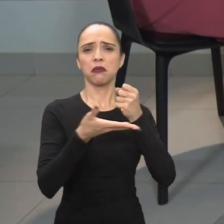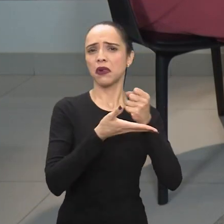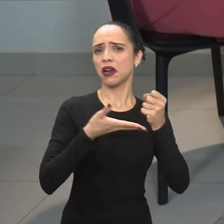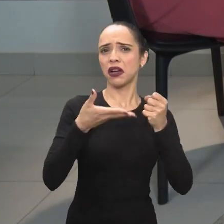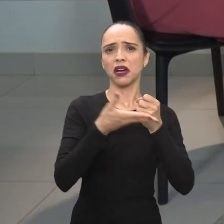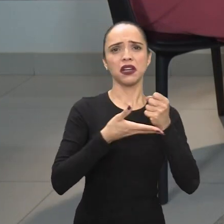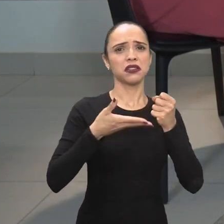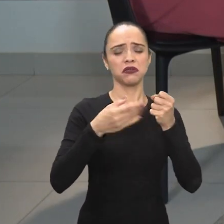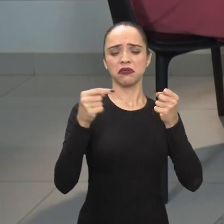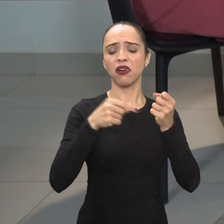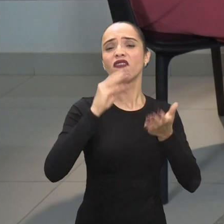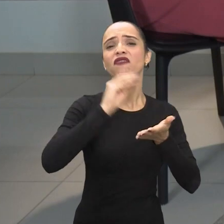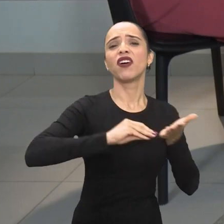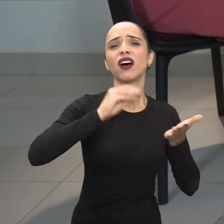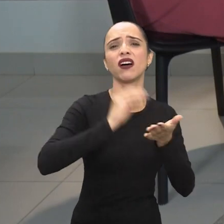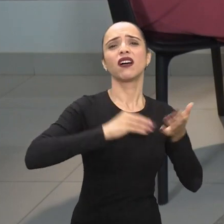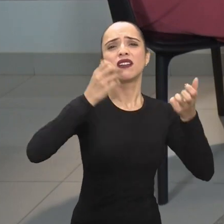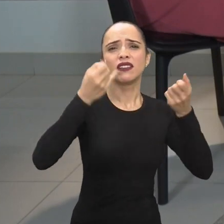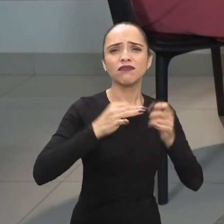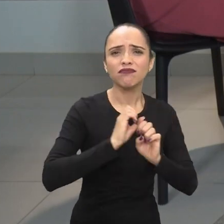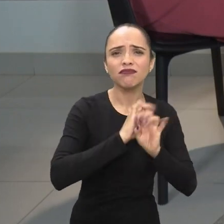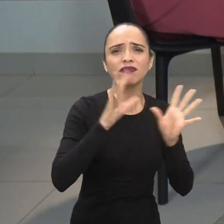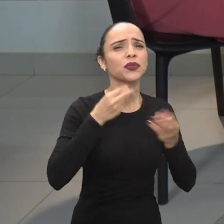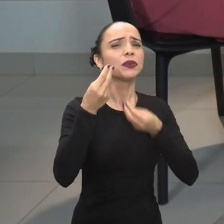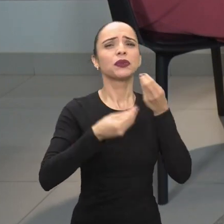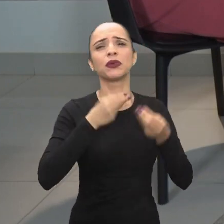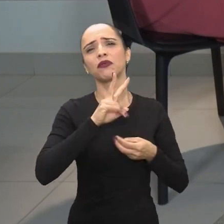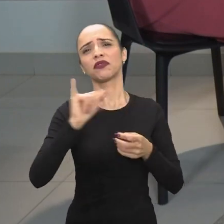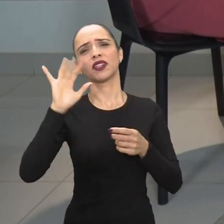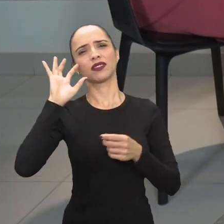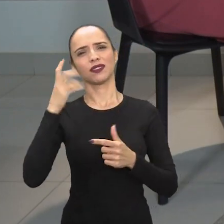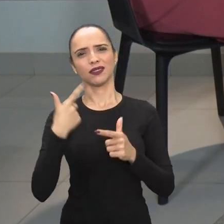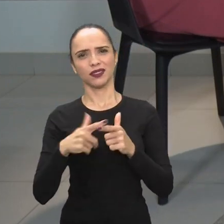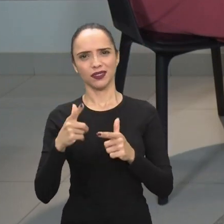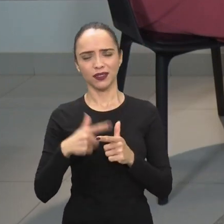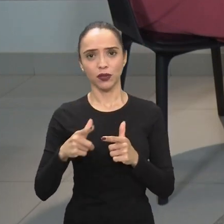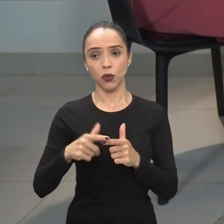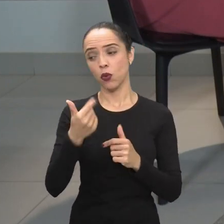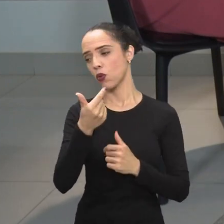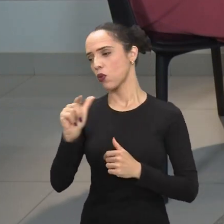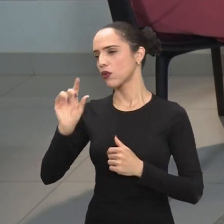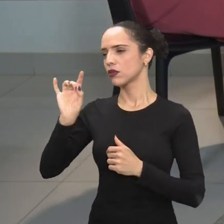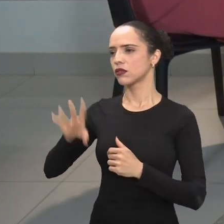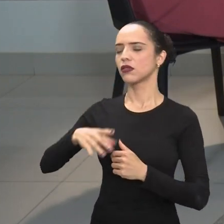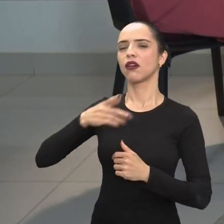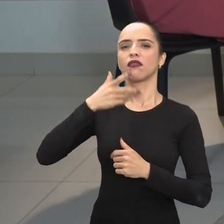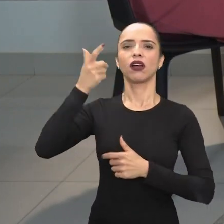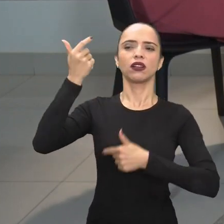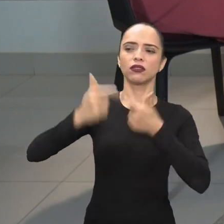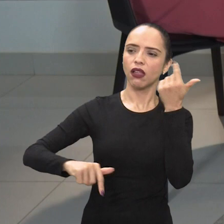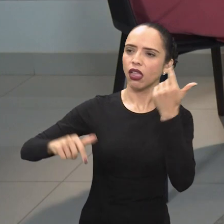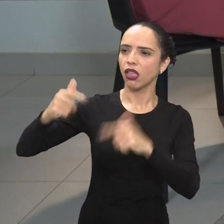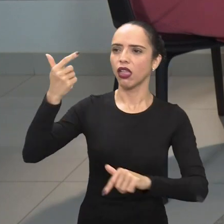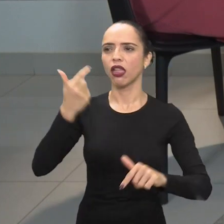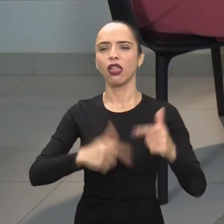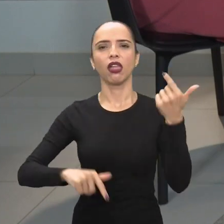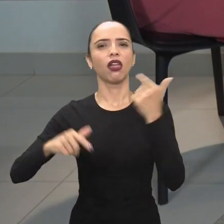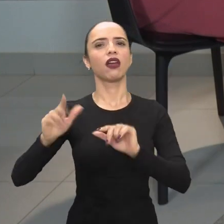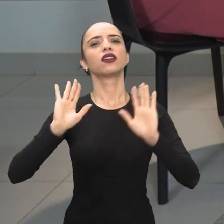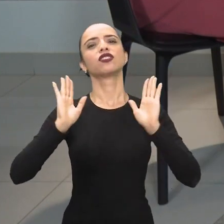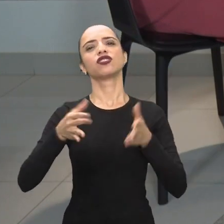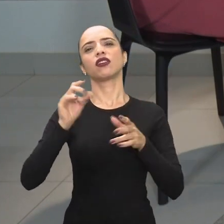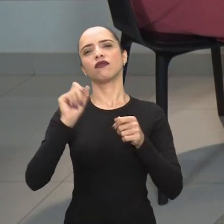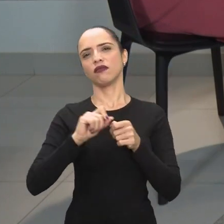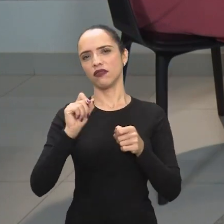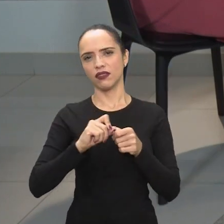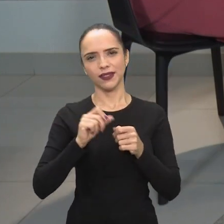dizem como fazer não é Alguns são apenas uma repetição daquilo que eu já estou